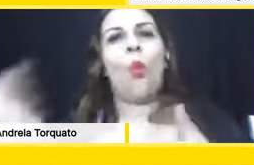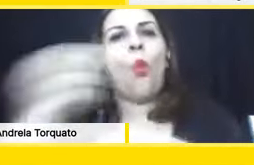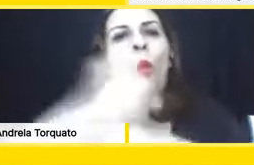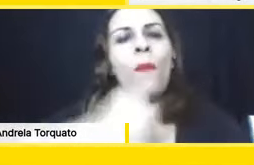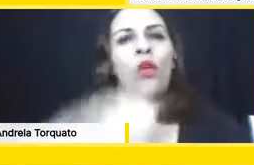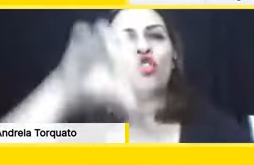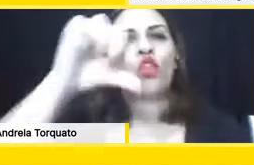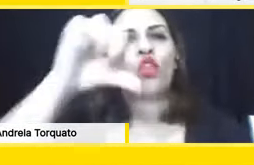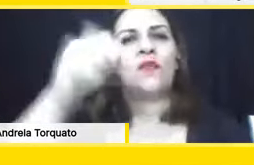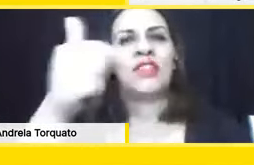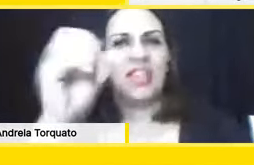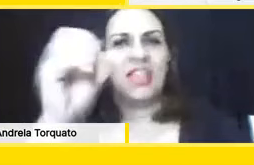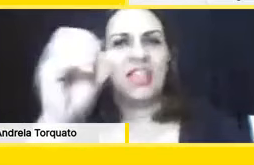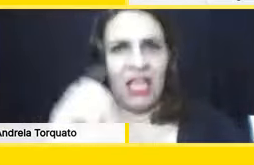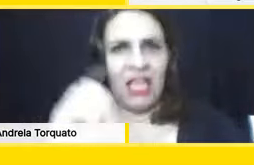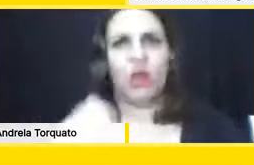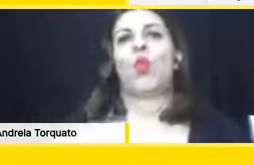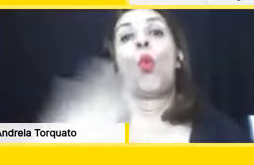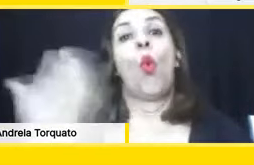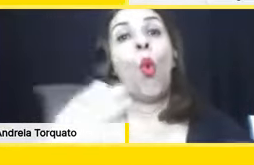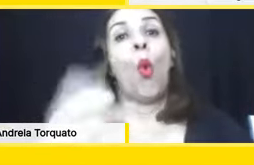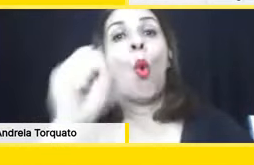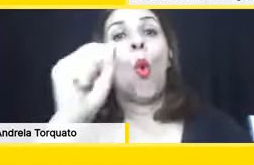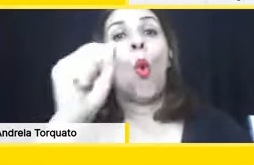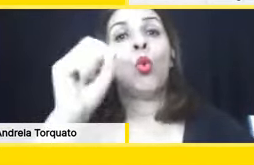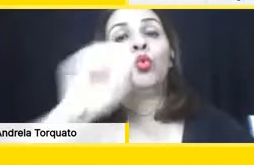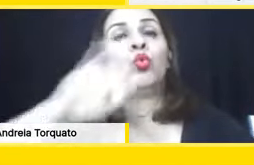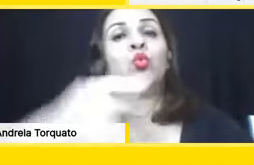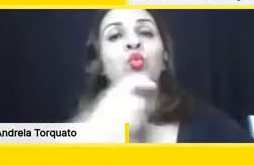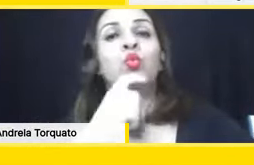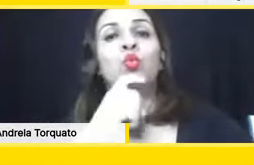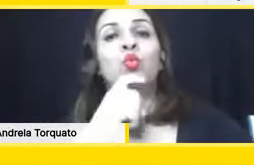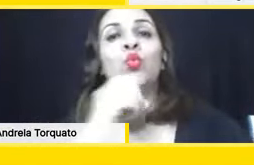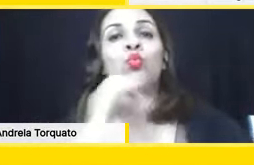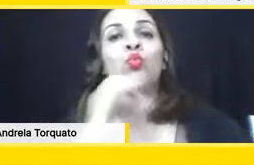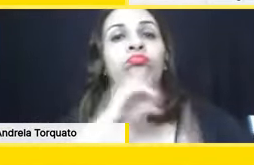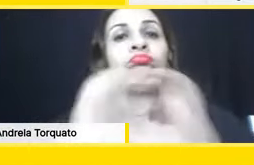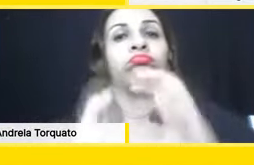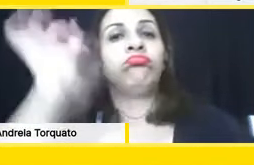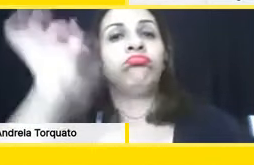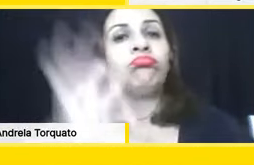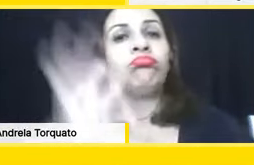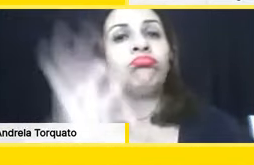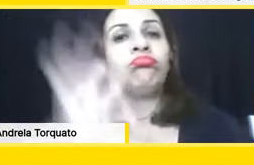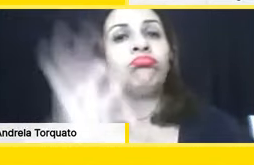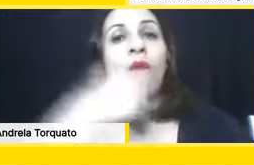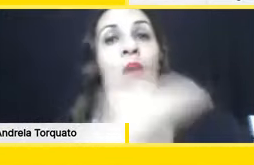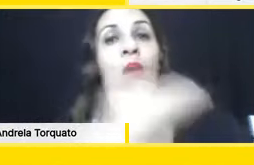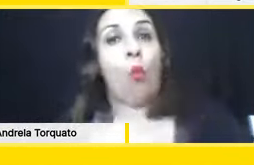970, de 8 de julho, que fala sobre a reforma da Previdência para os servidores